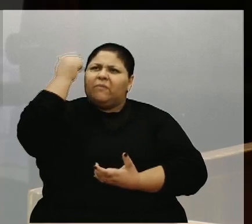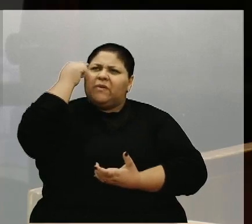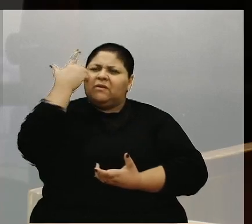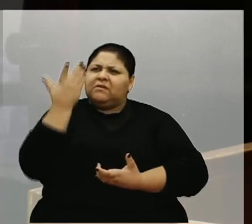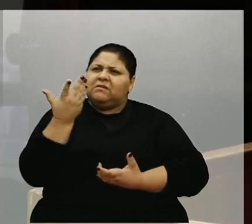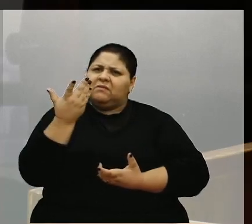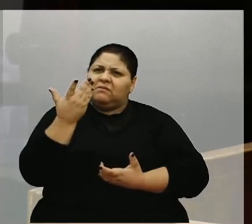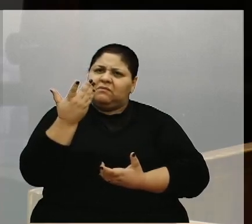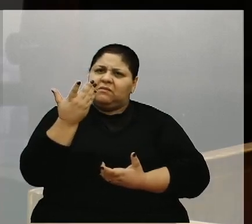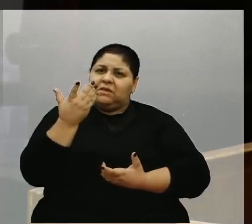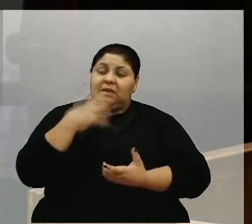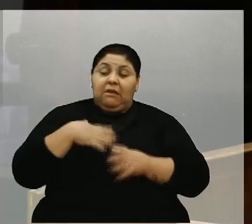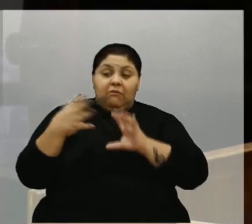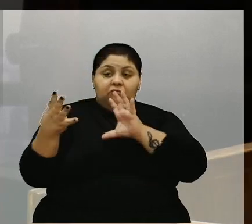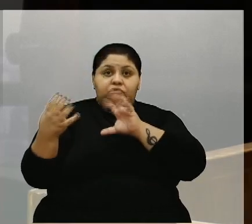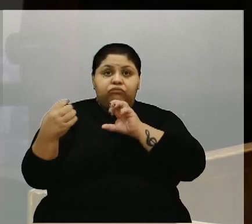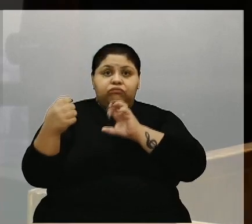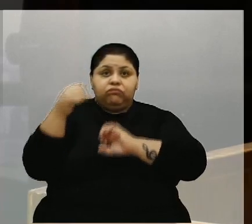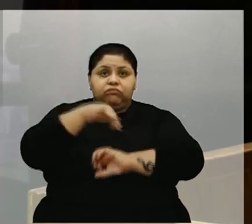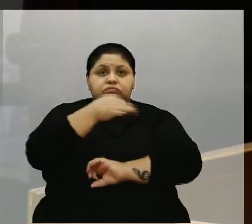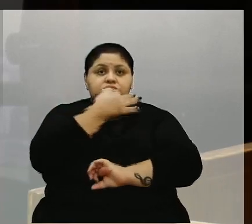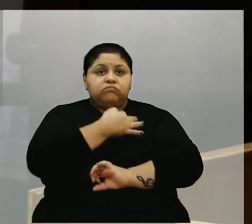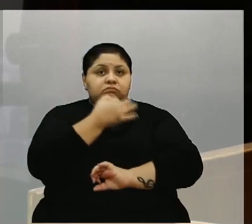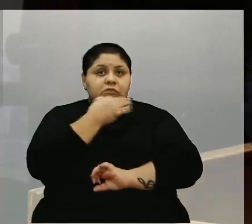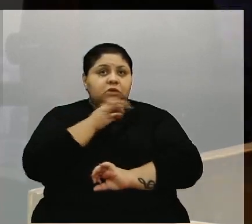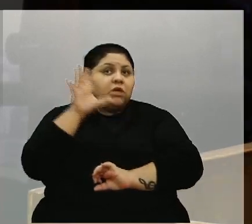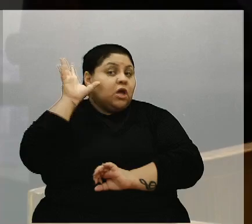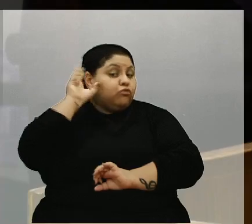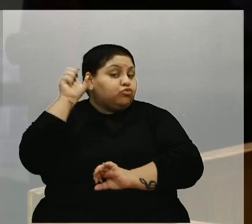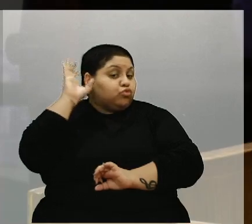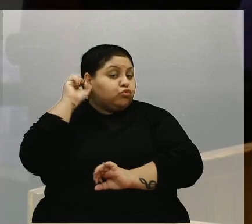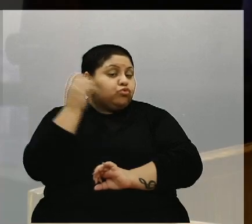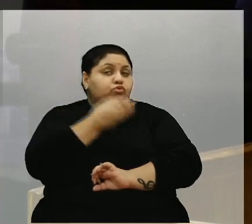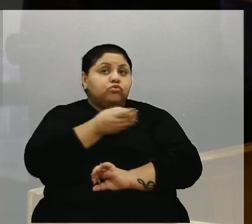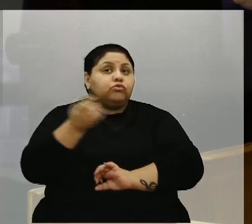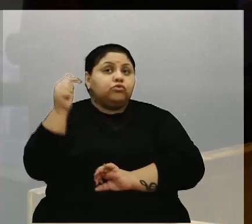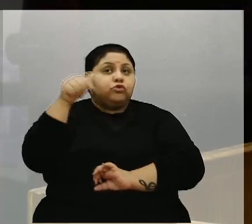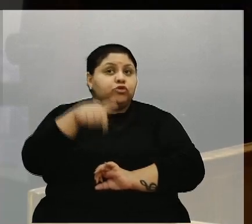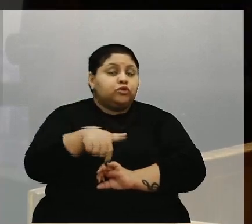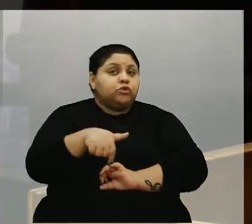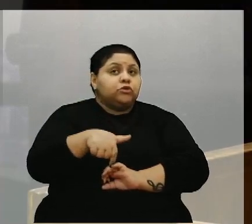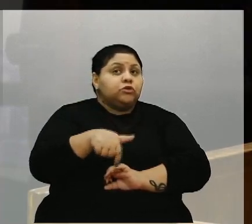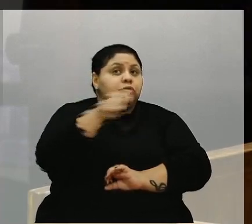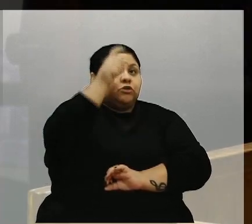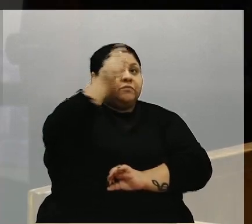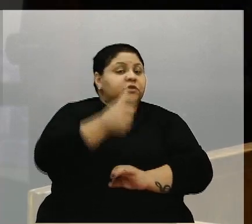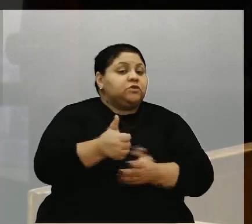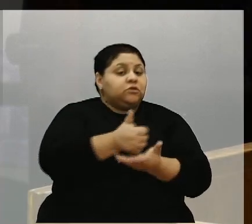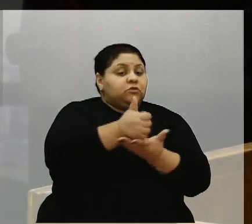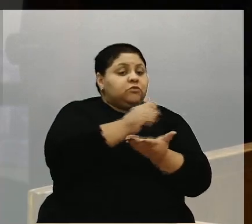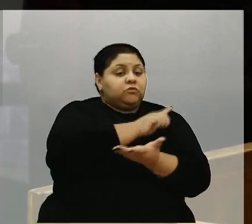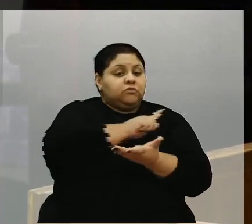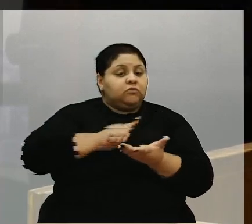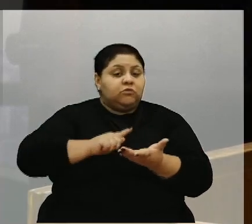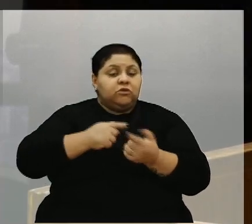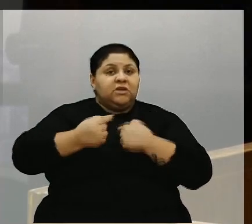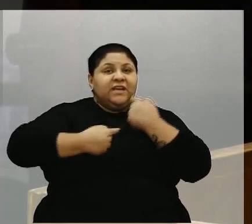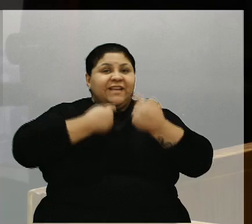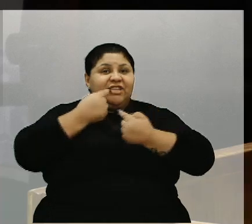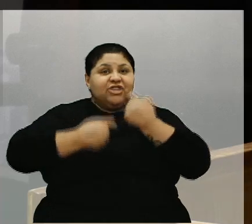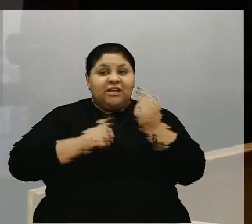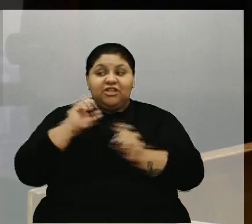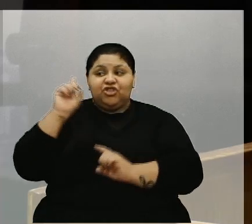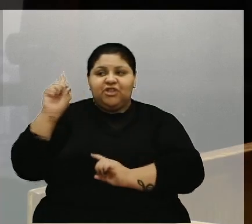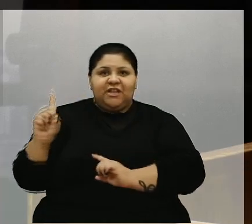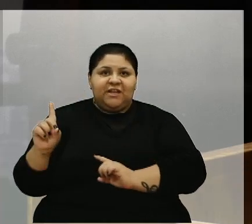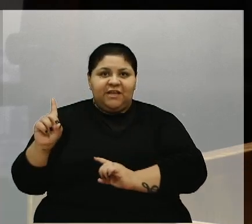um duelo em Caxias. Eu escuto muito isso, inclusive de gente da base do governo, criticando a extrema-direita,